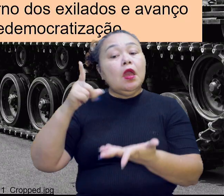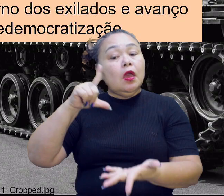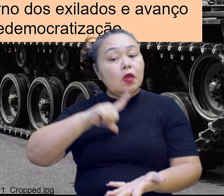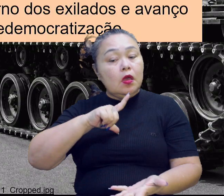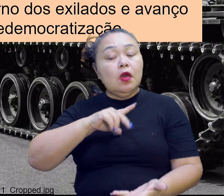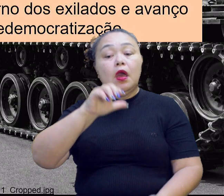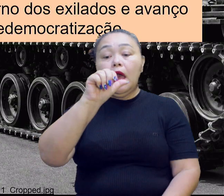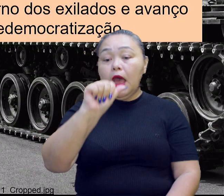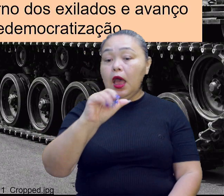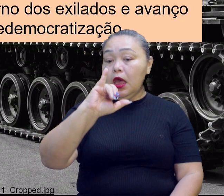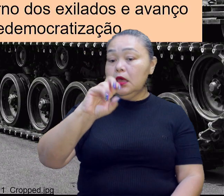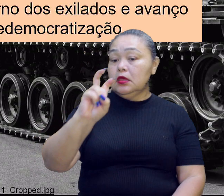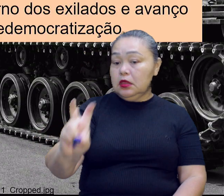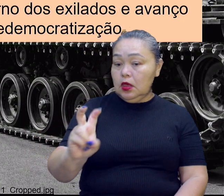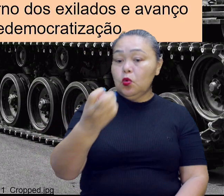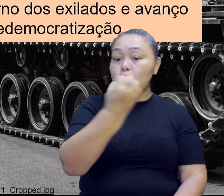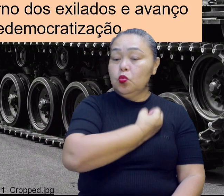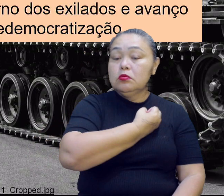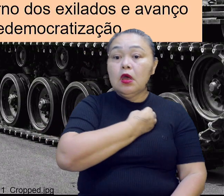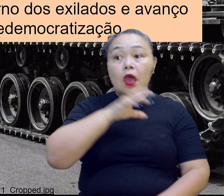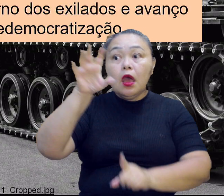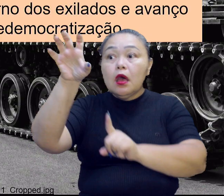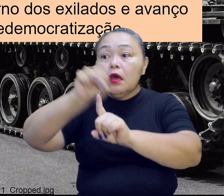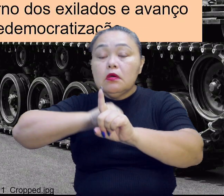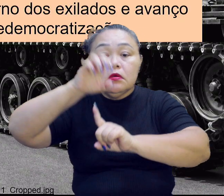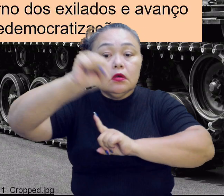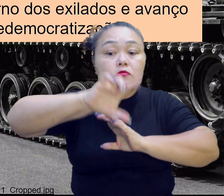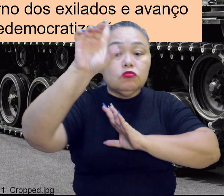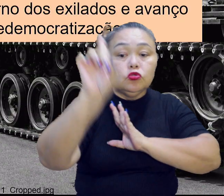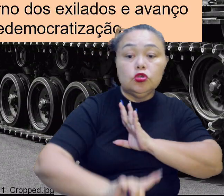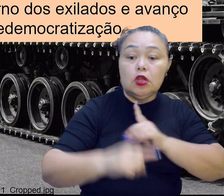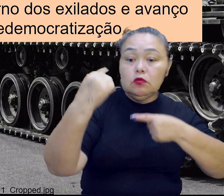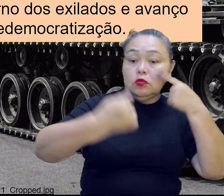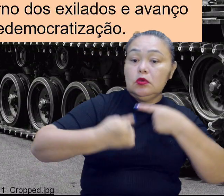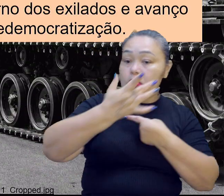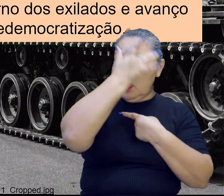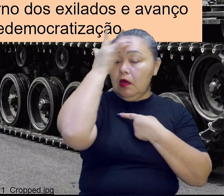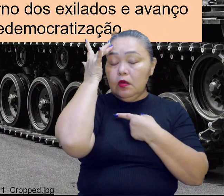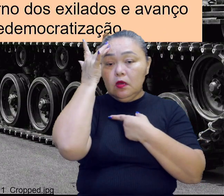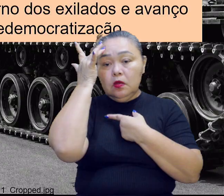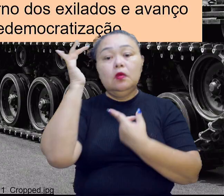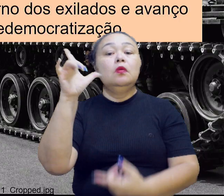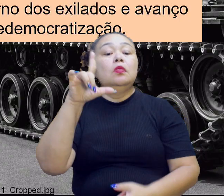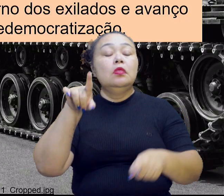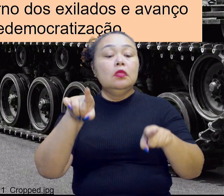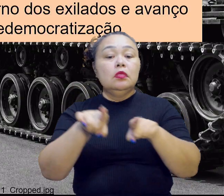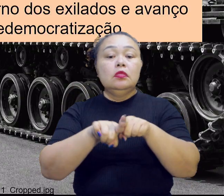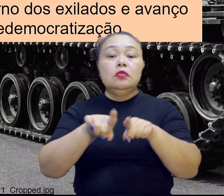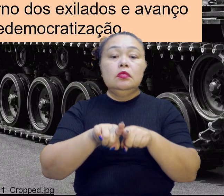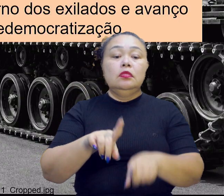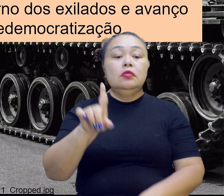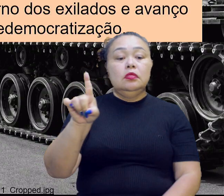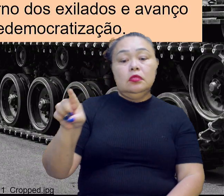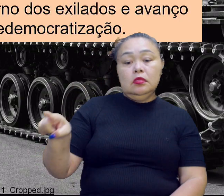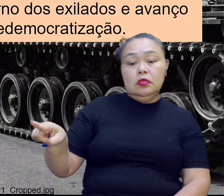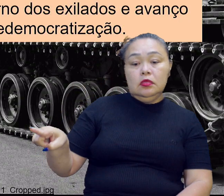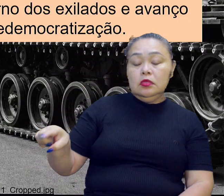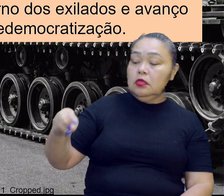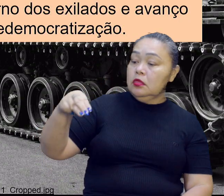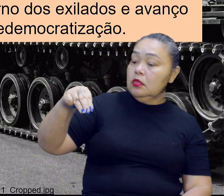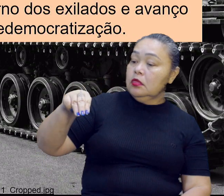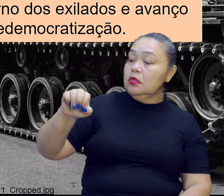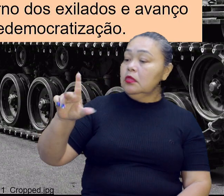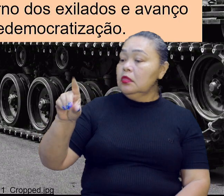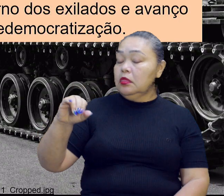ato institucional número 5, que caçava os direitos políticos das pessoas. Nós vamos ter o Médici, que vai ser o